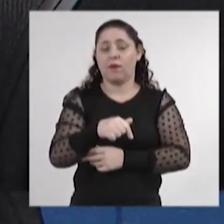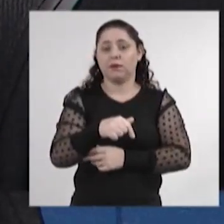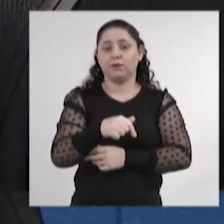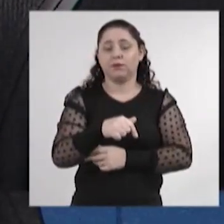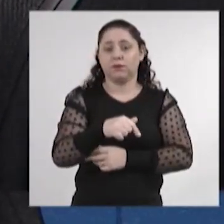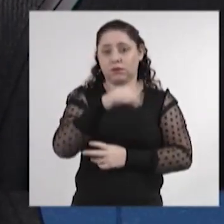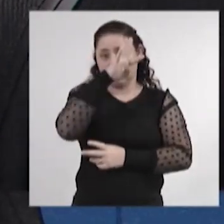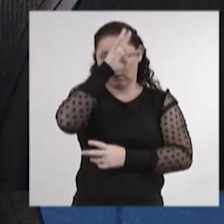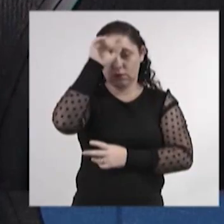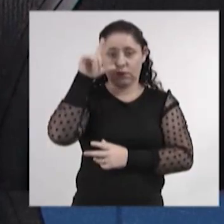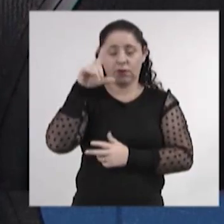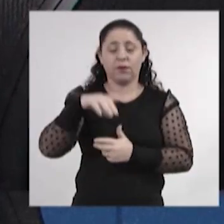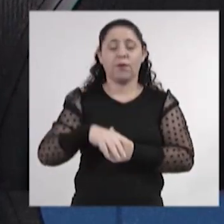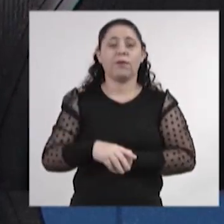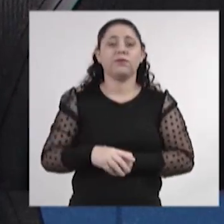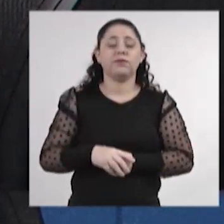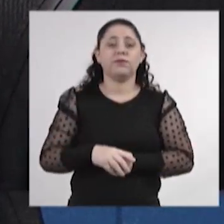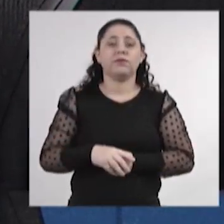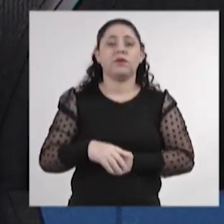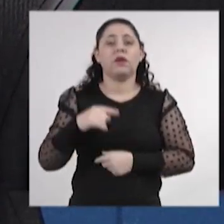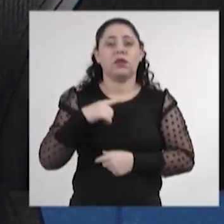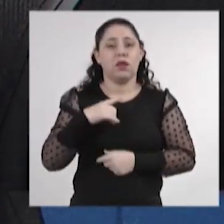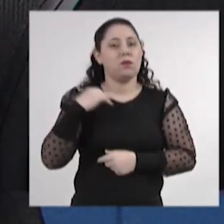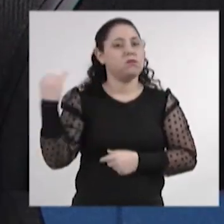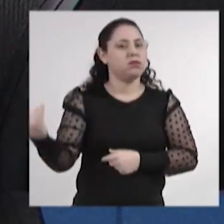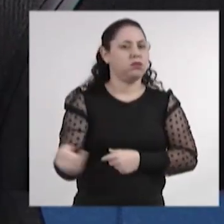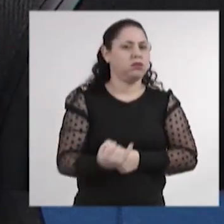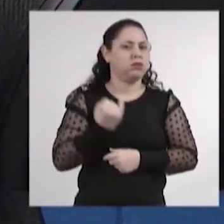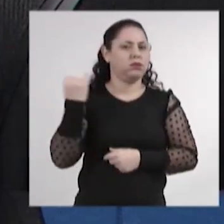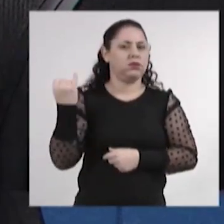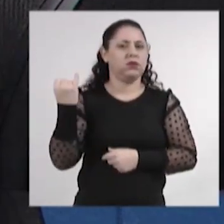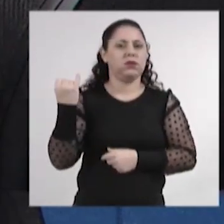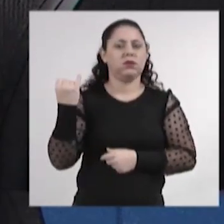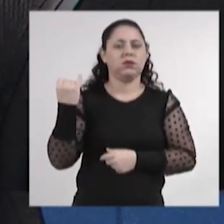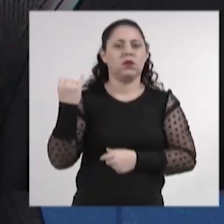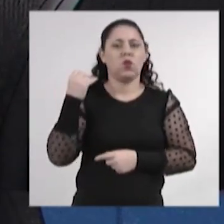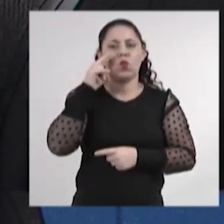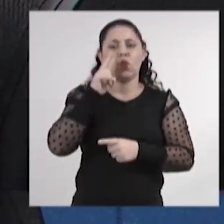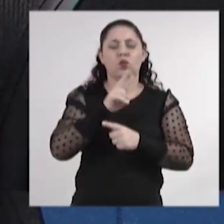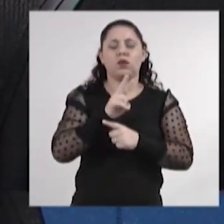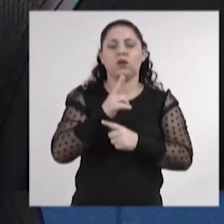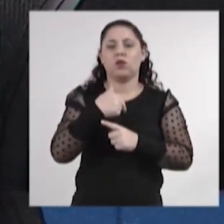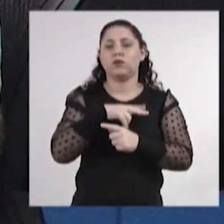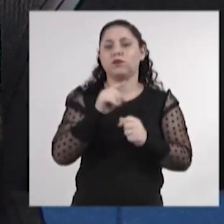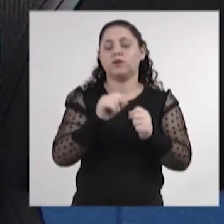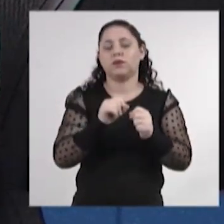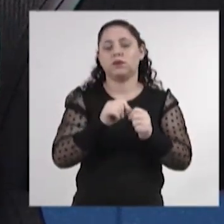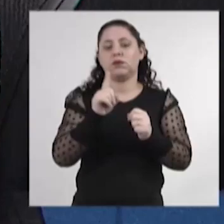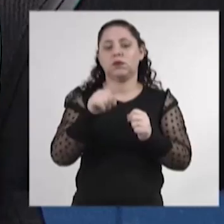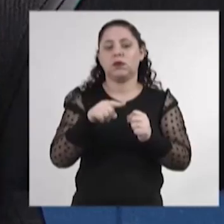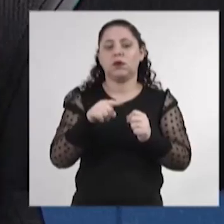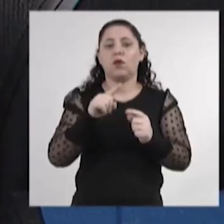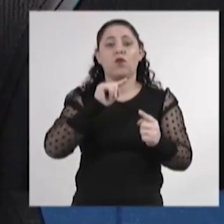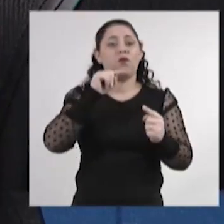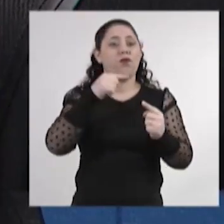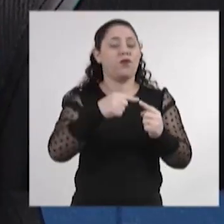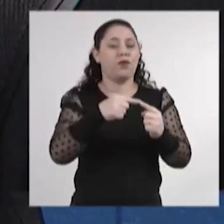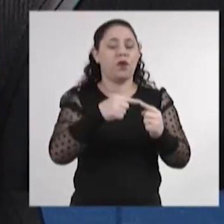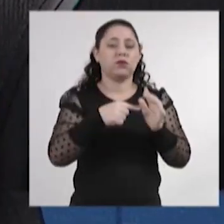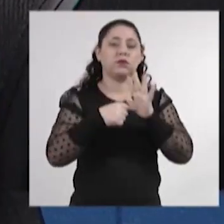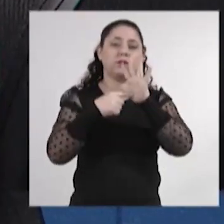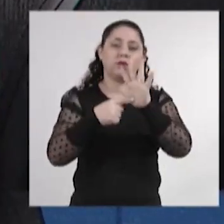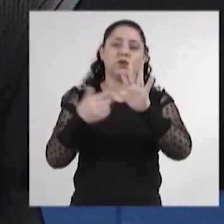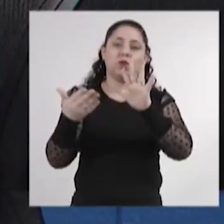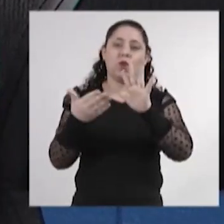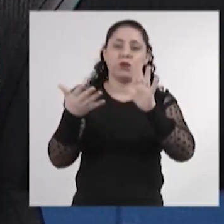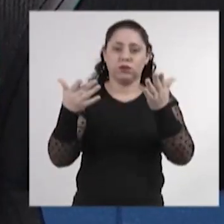lado sul-mato-grossense, que tem uma relevância excepcional no monitoramento que nós fazemos. Então, eles vão ser o foco na minha